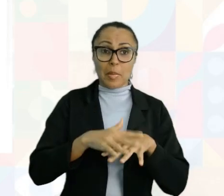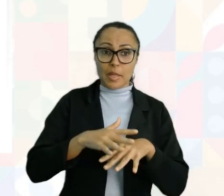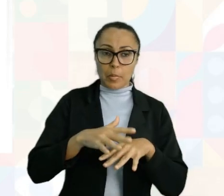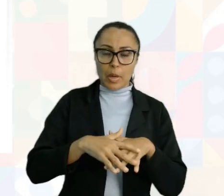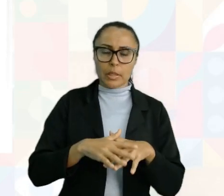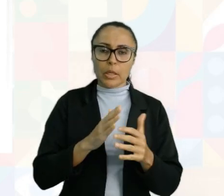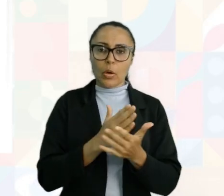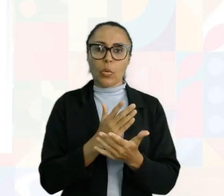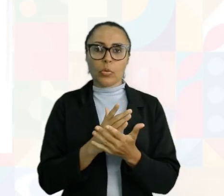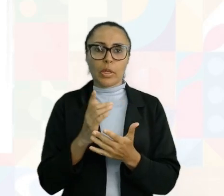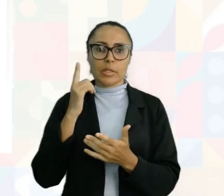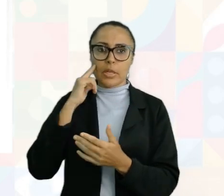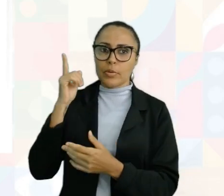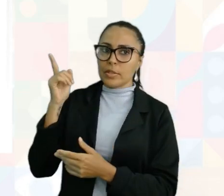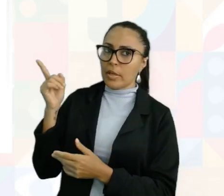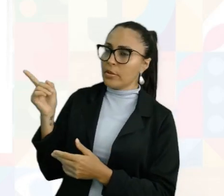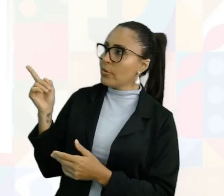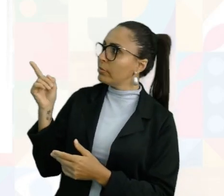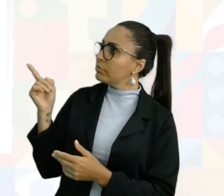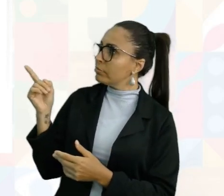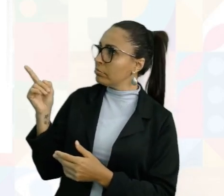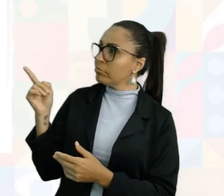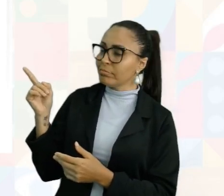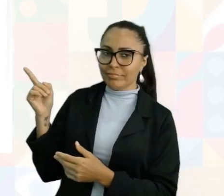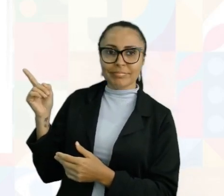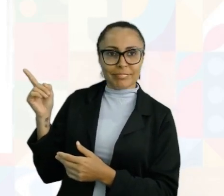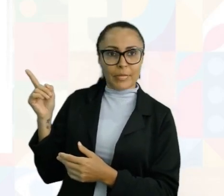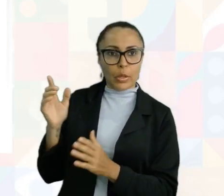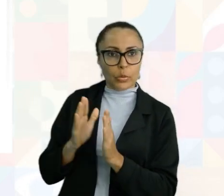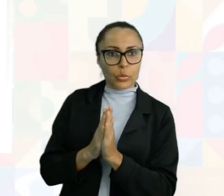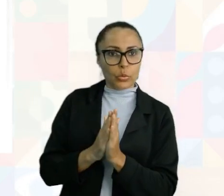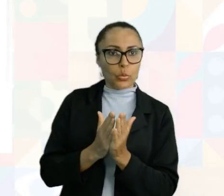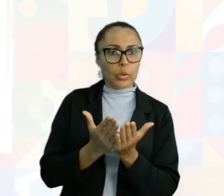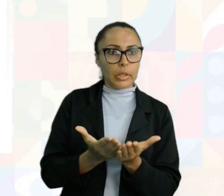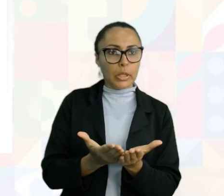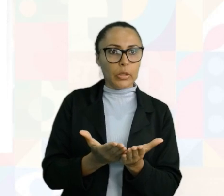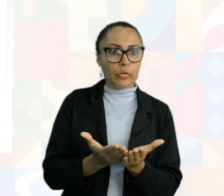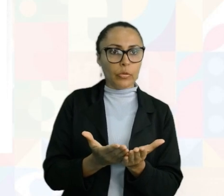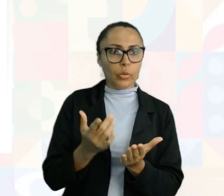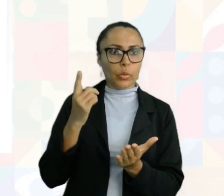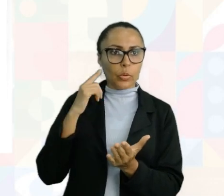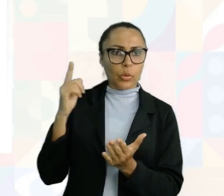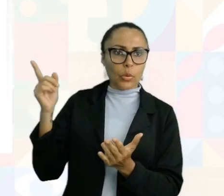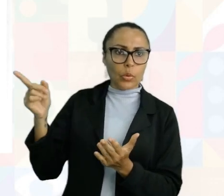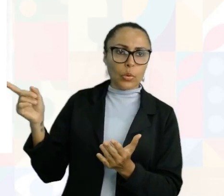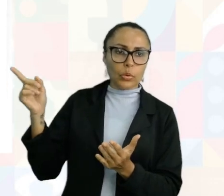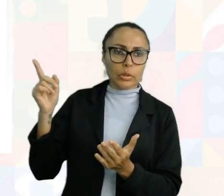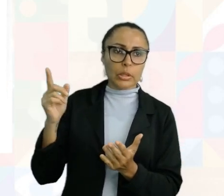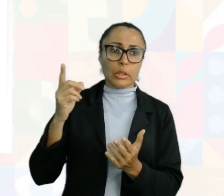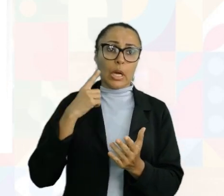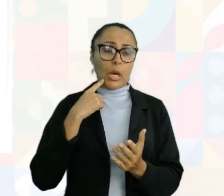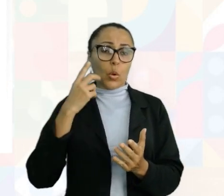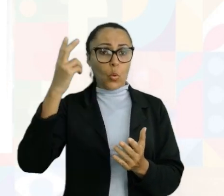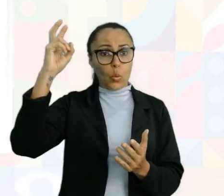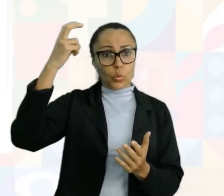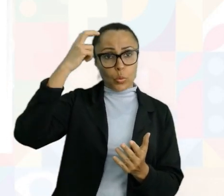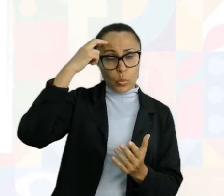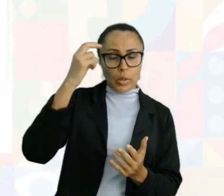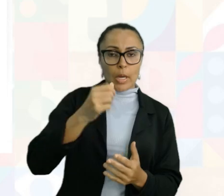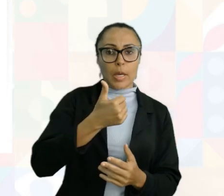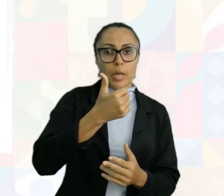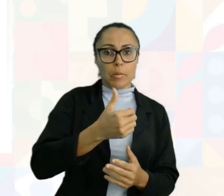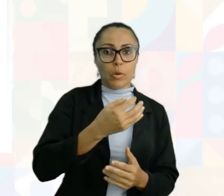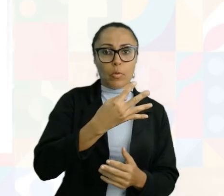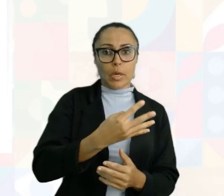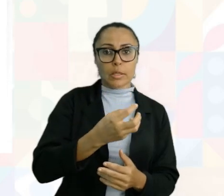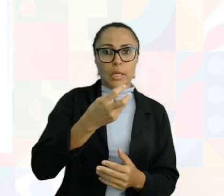aqui algumas imagens bastante interessantes do livro De Pictura, ou Sobre a Pintura, que foi escrito em